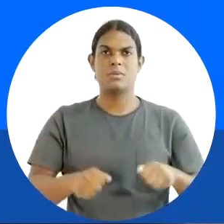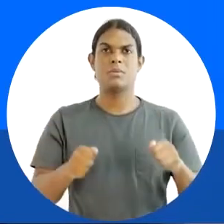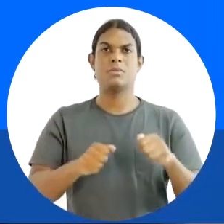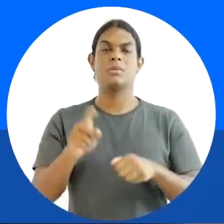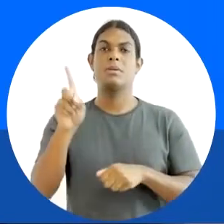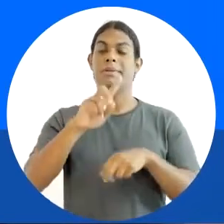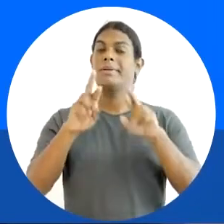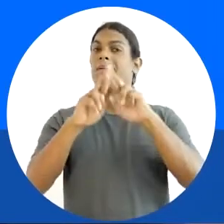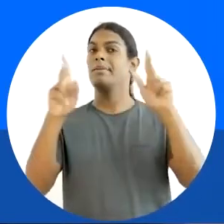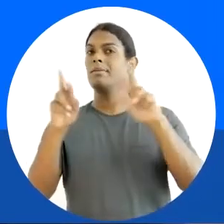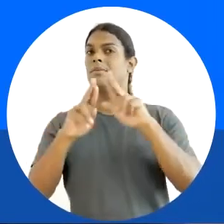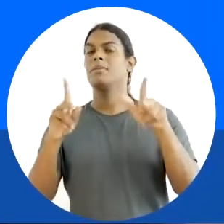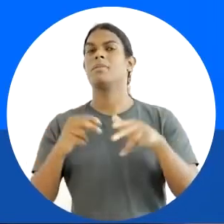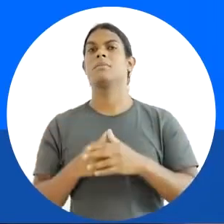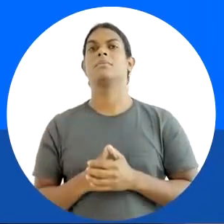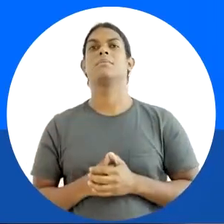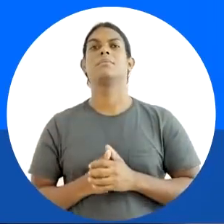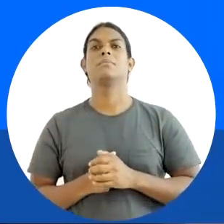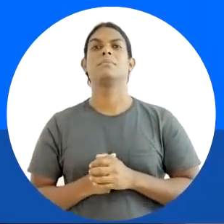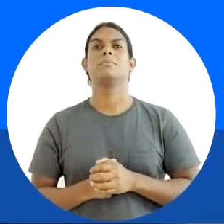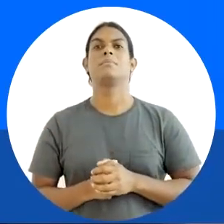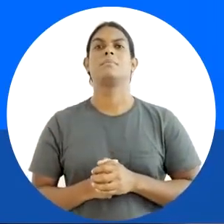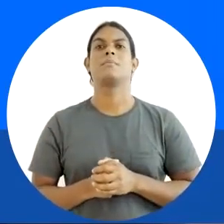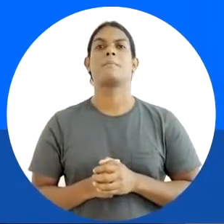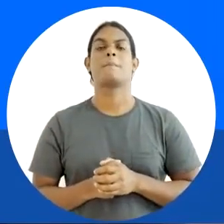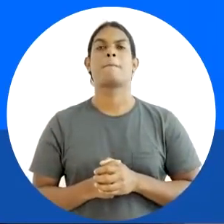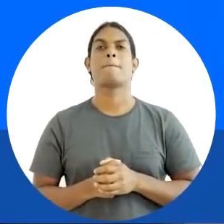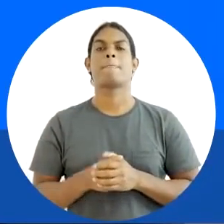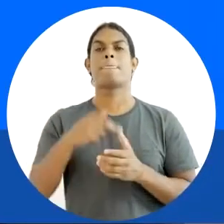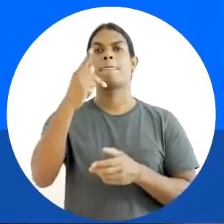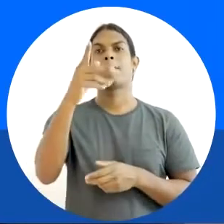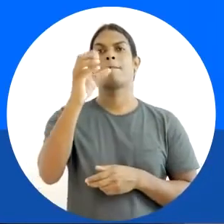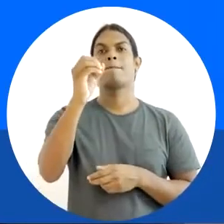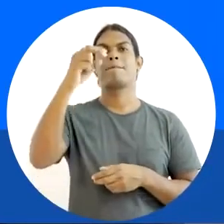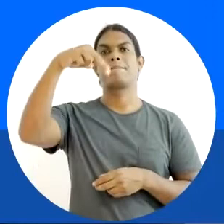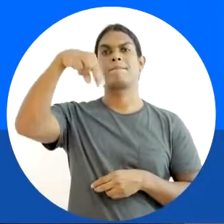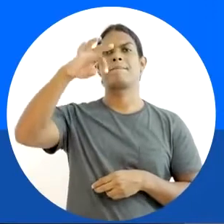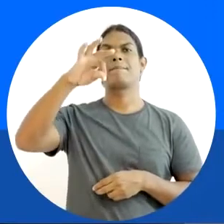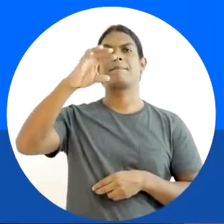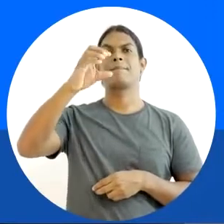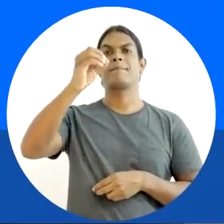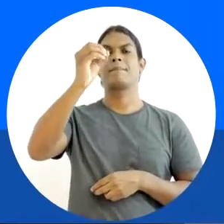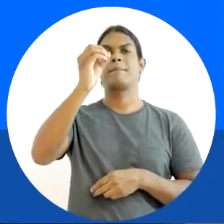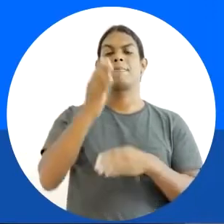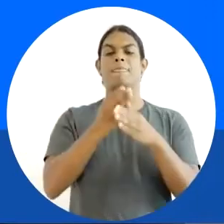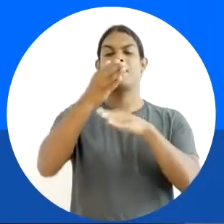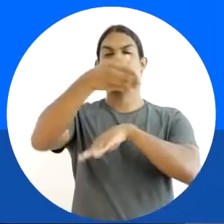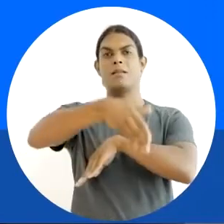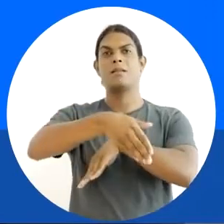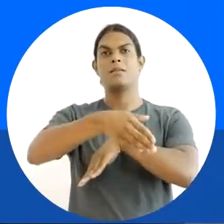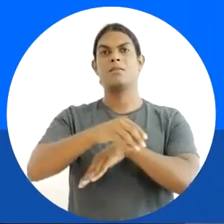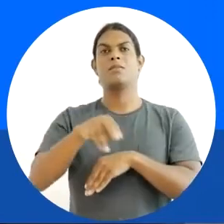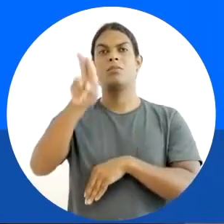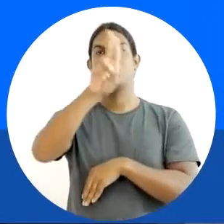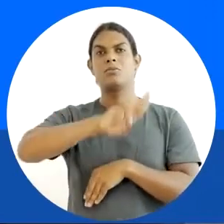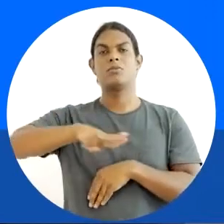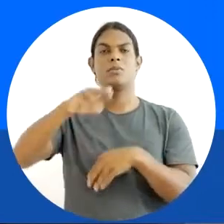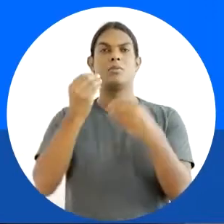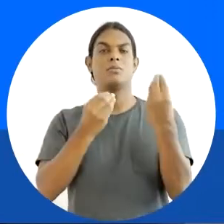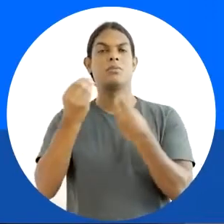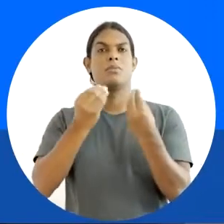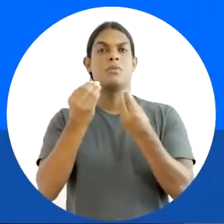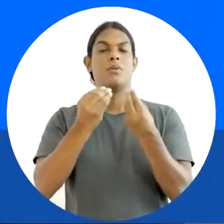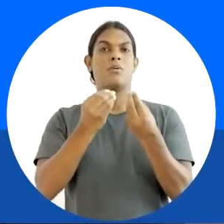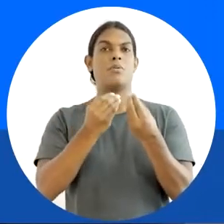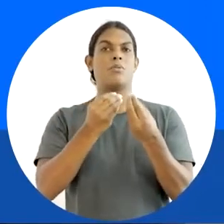em outras instituições. O ponto de acesso em catálogo manual geralmente é por autor,